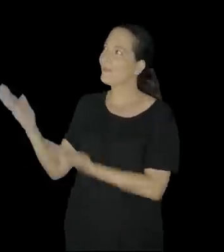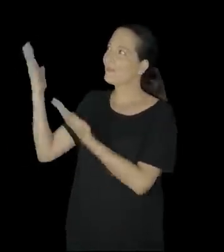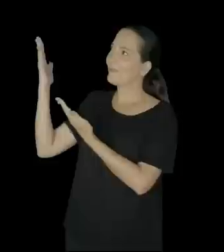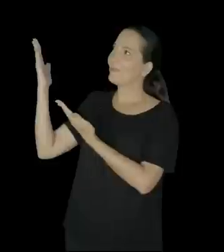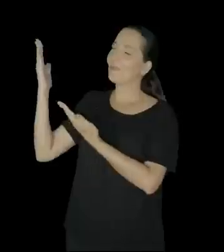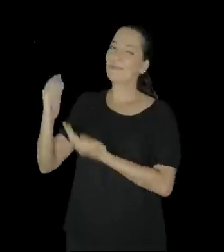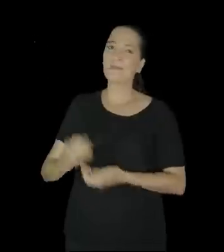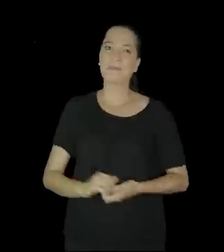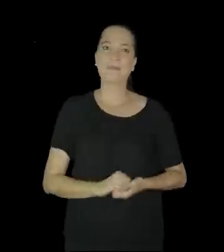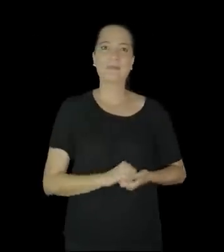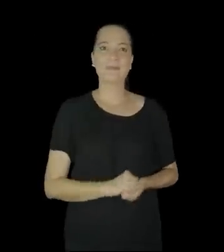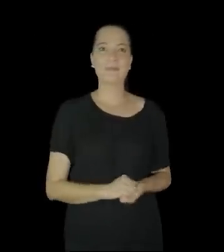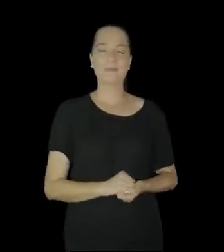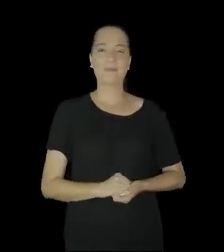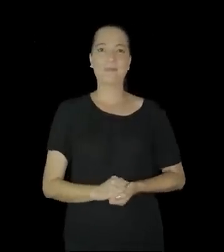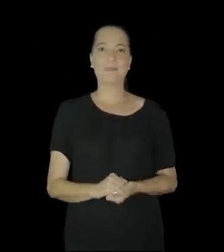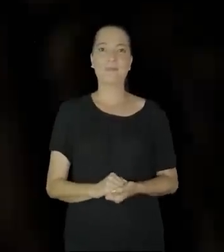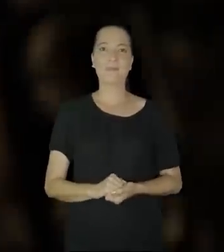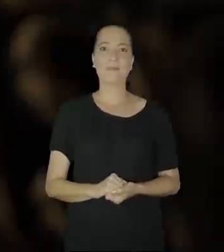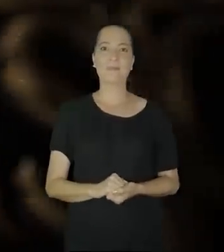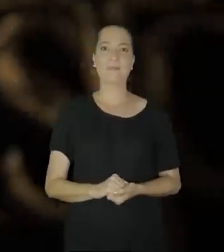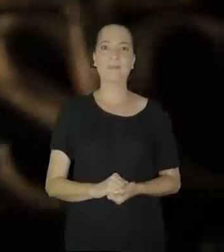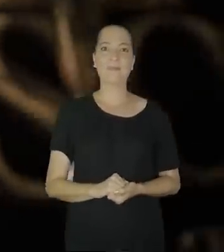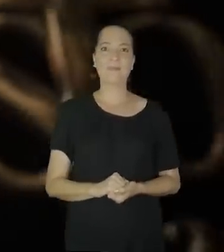de Deus, apresentam